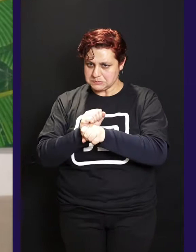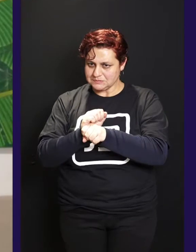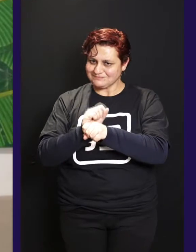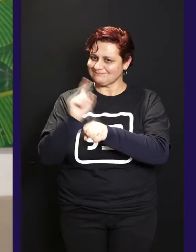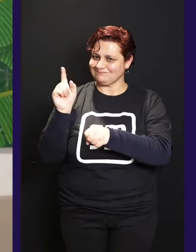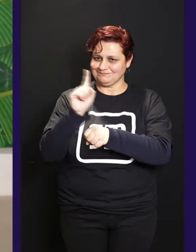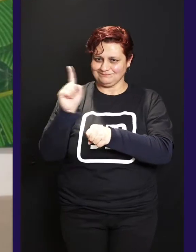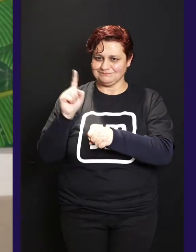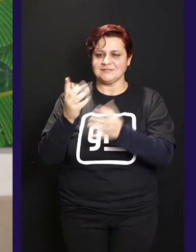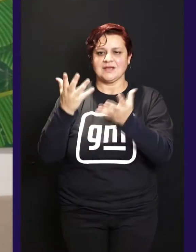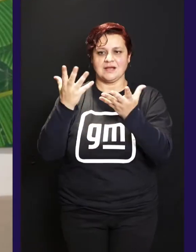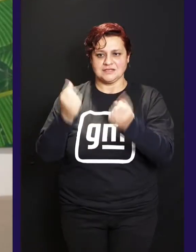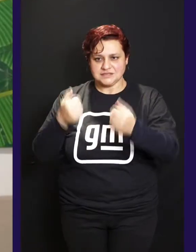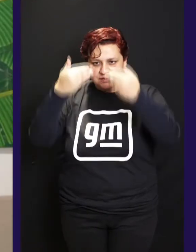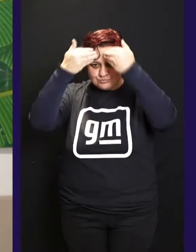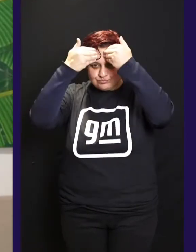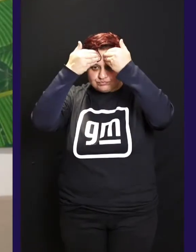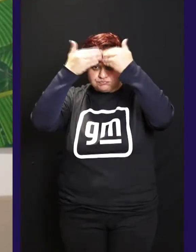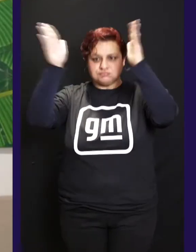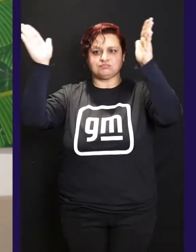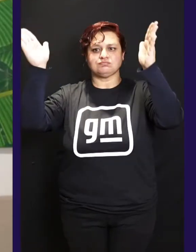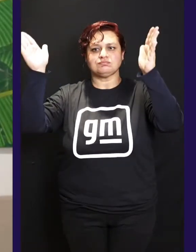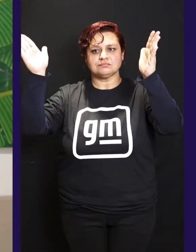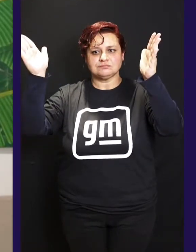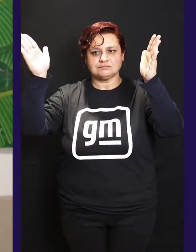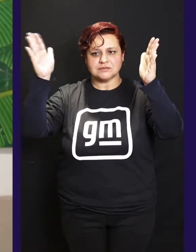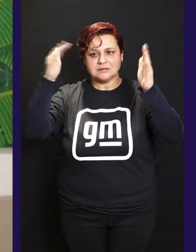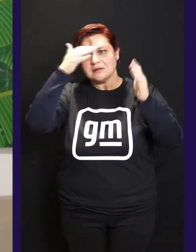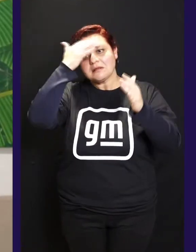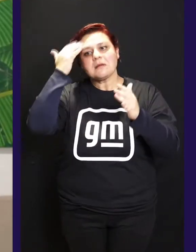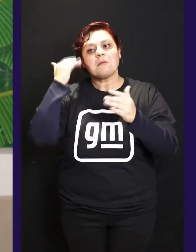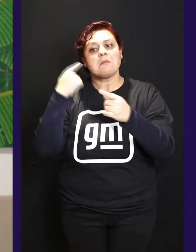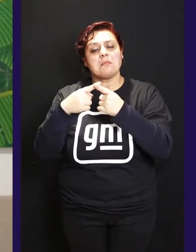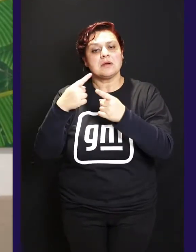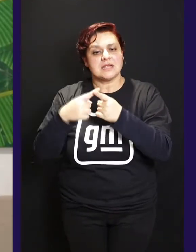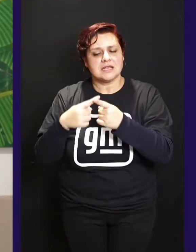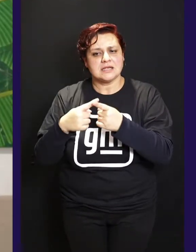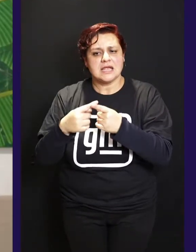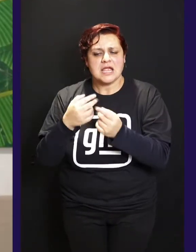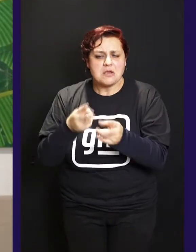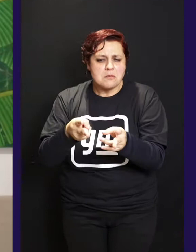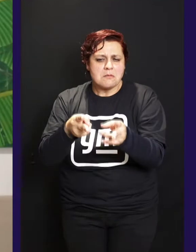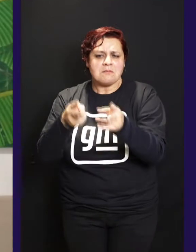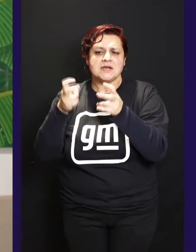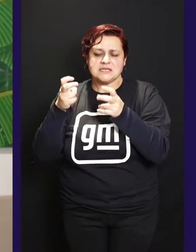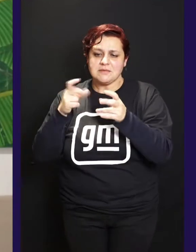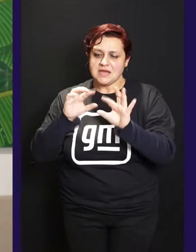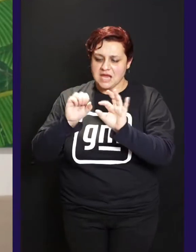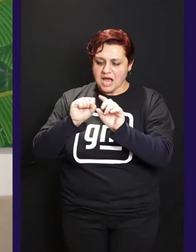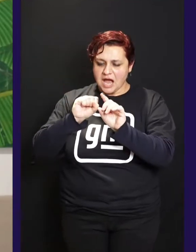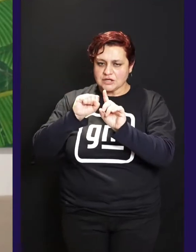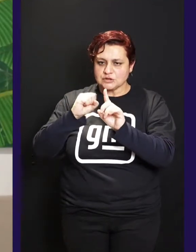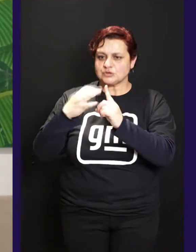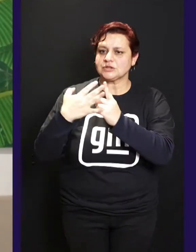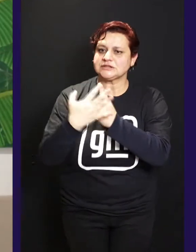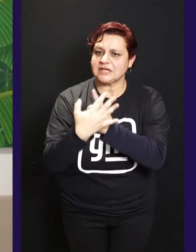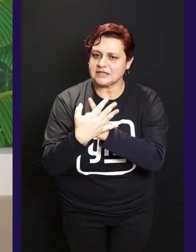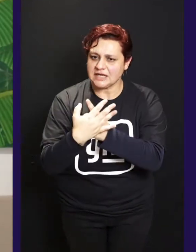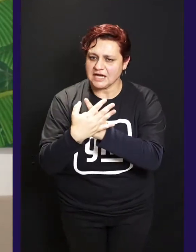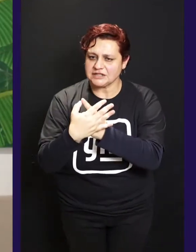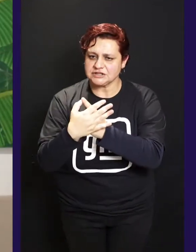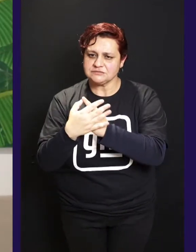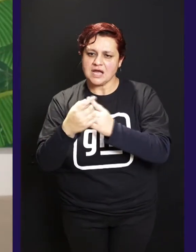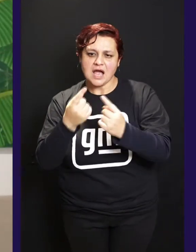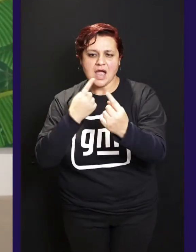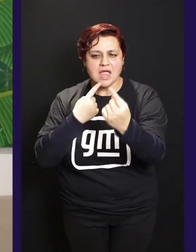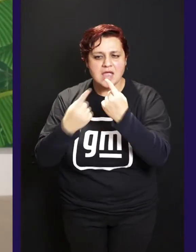Eu comecei não só a entender a complexidade das relações, a complexidade das